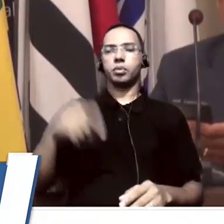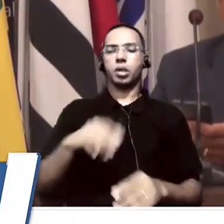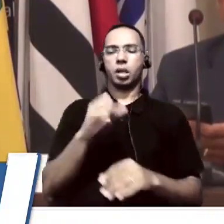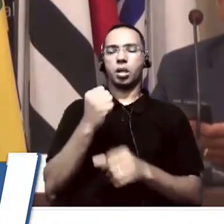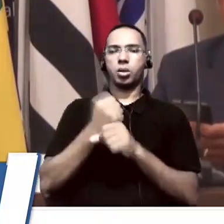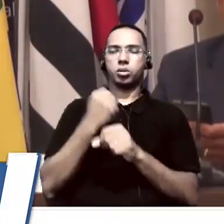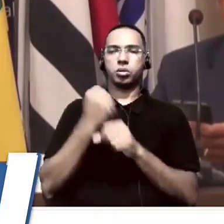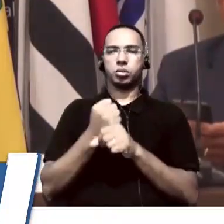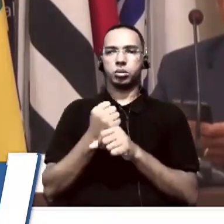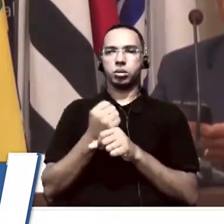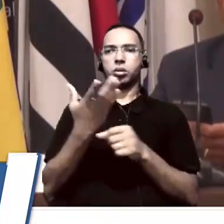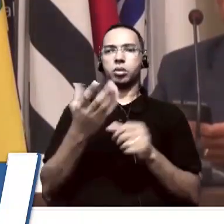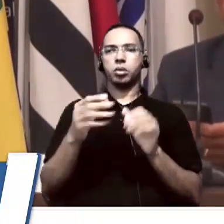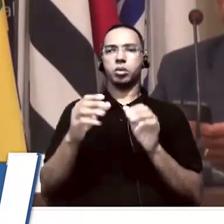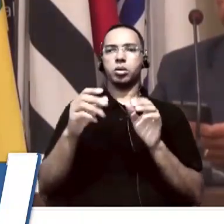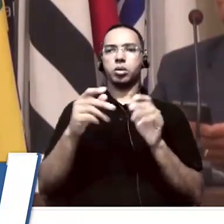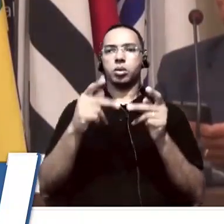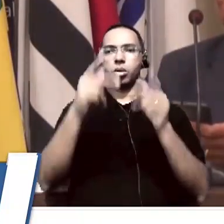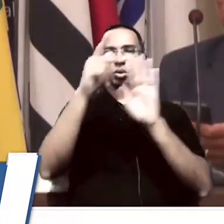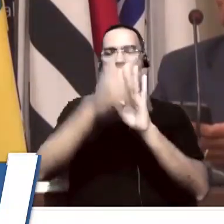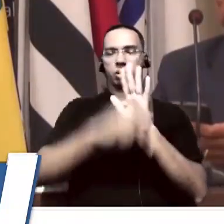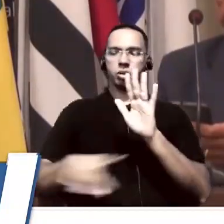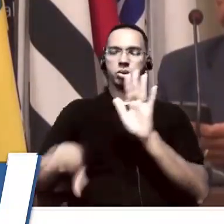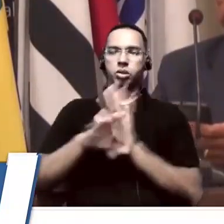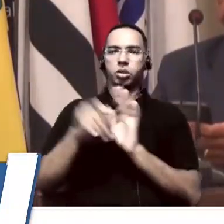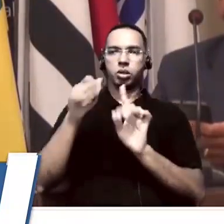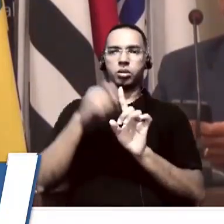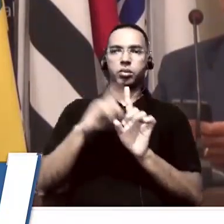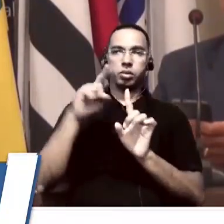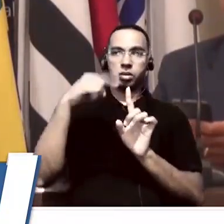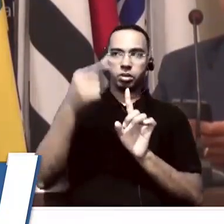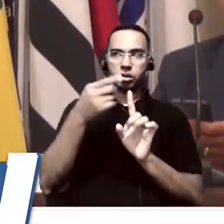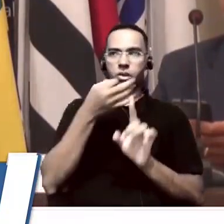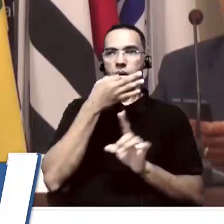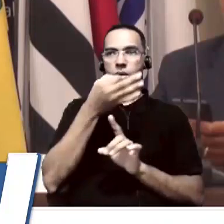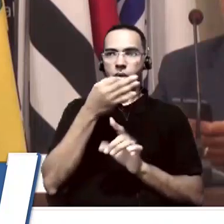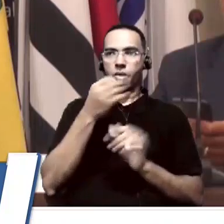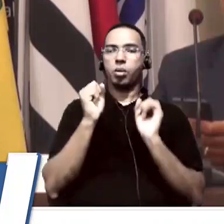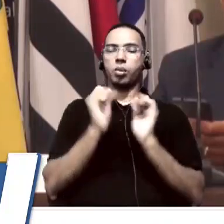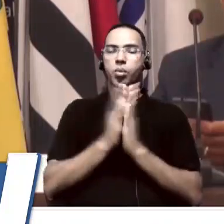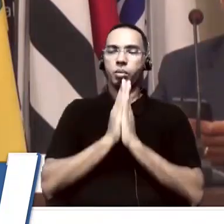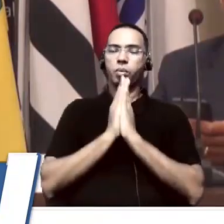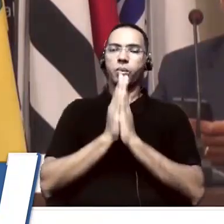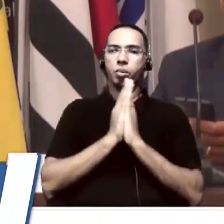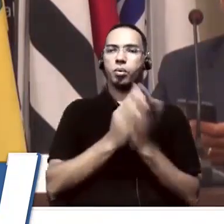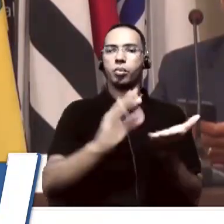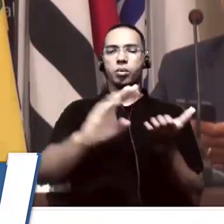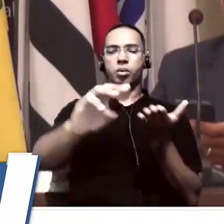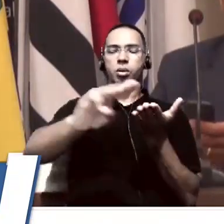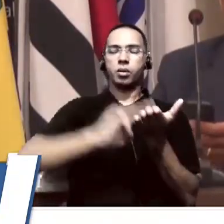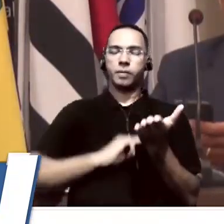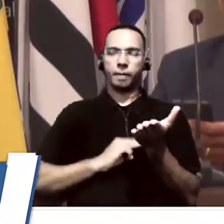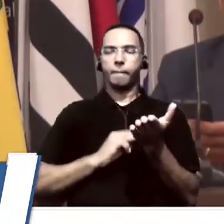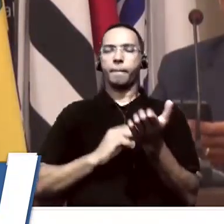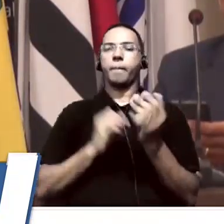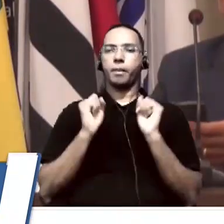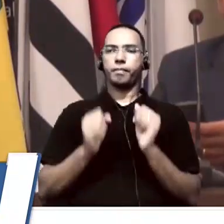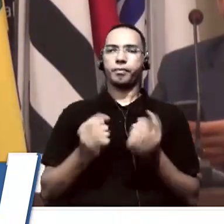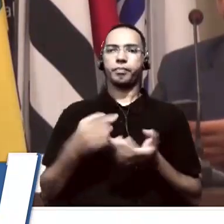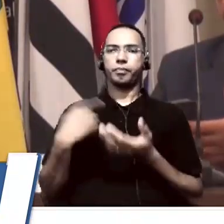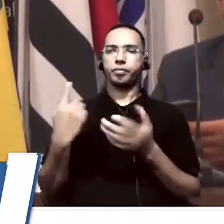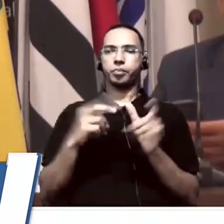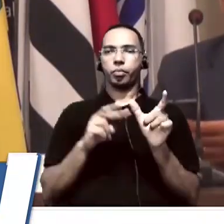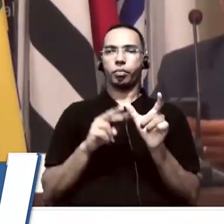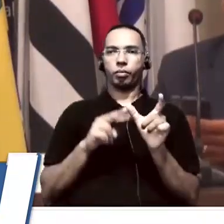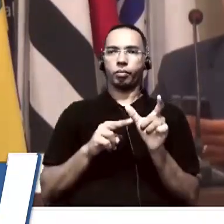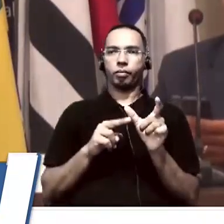esse projeto deve vir para a Câmara no próximo mês, e as sugestões que tiverem e opiniões no projeto, pode estar encaminhando para a Câmara Municipal.